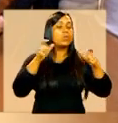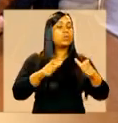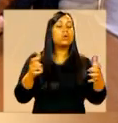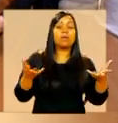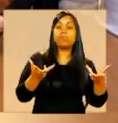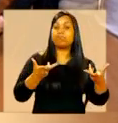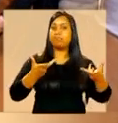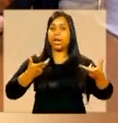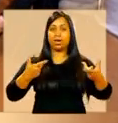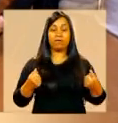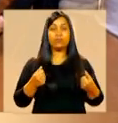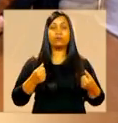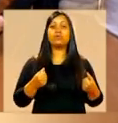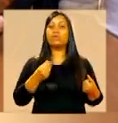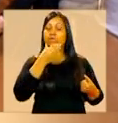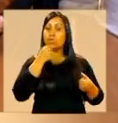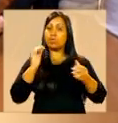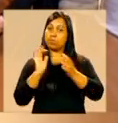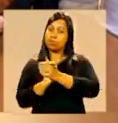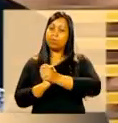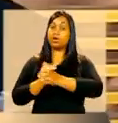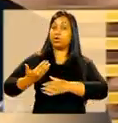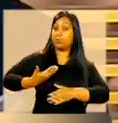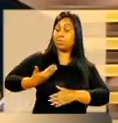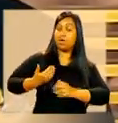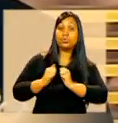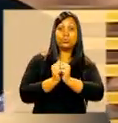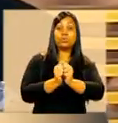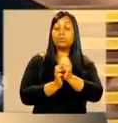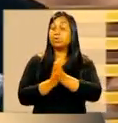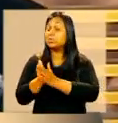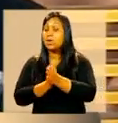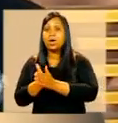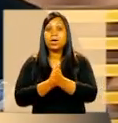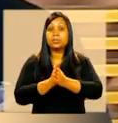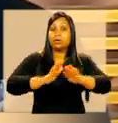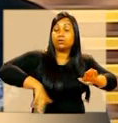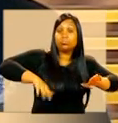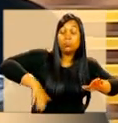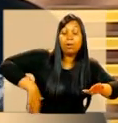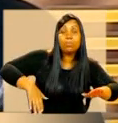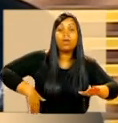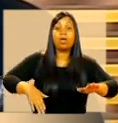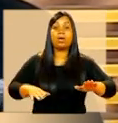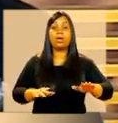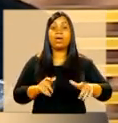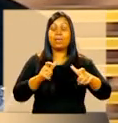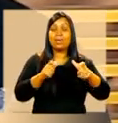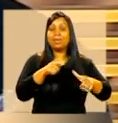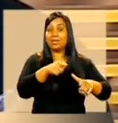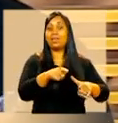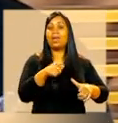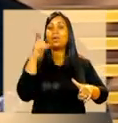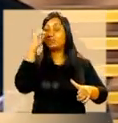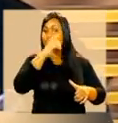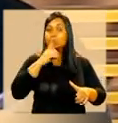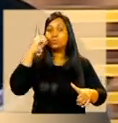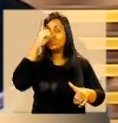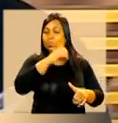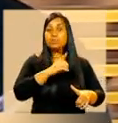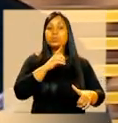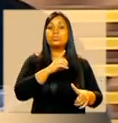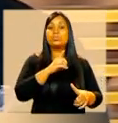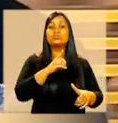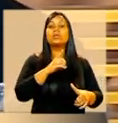Então, eu fui com meu esposo e com uma amiga, todo mundo muito ansioso para ir para a praia, num domingo. E lá na comunidade, aos domingos, eles saem